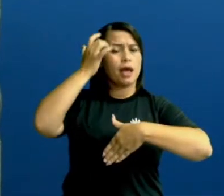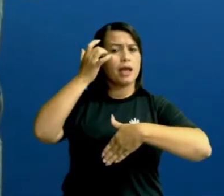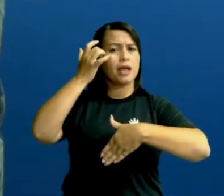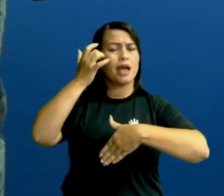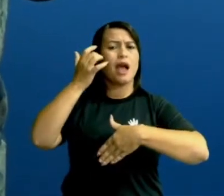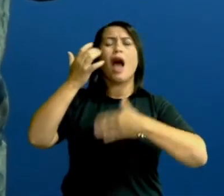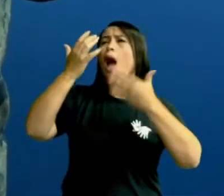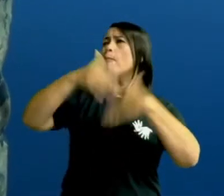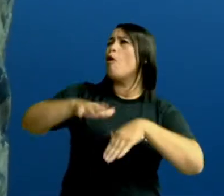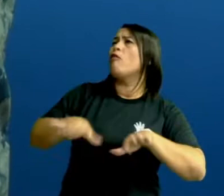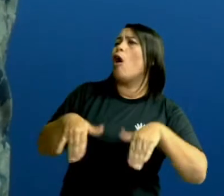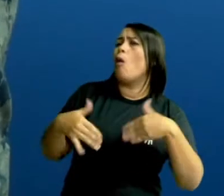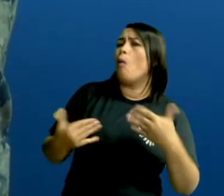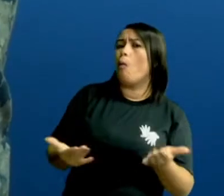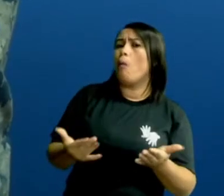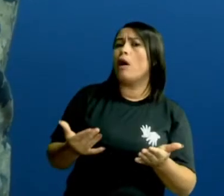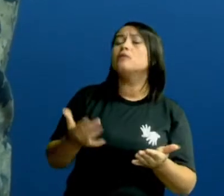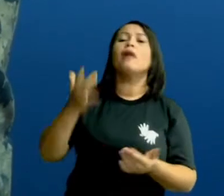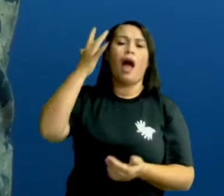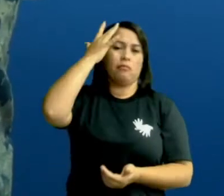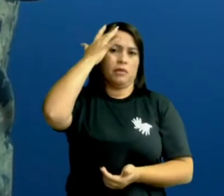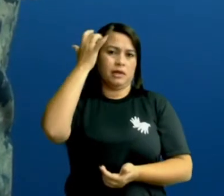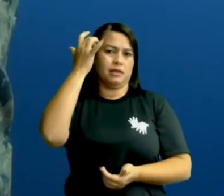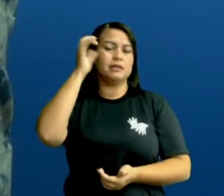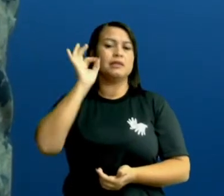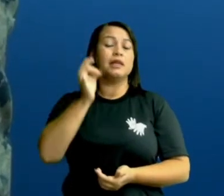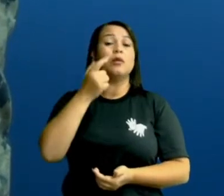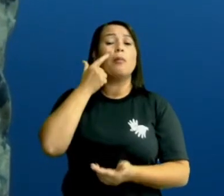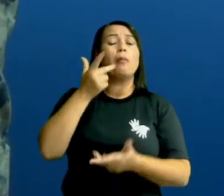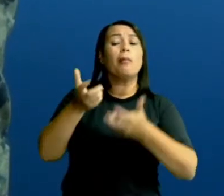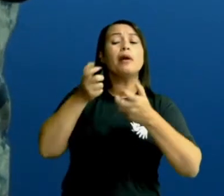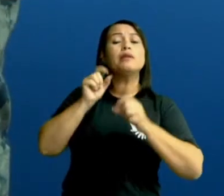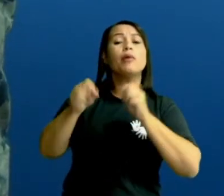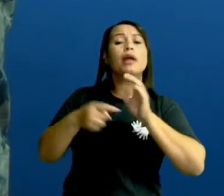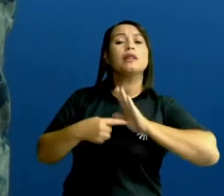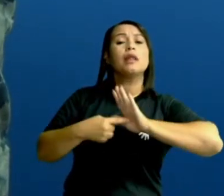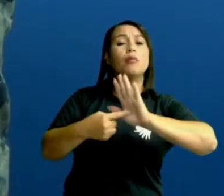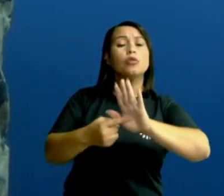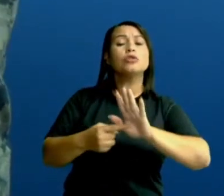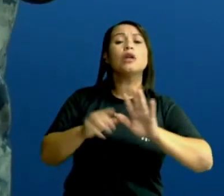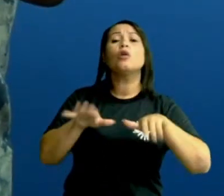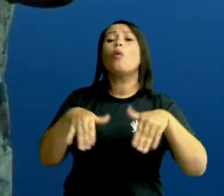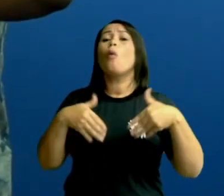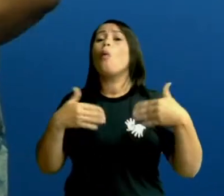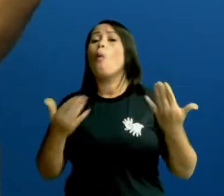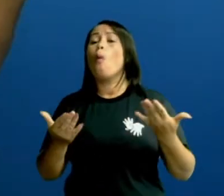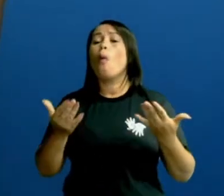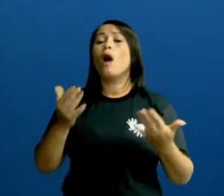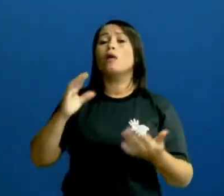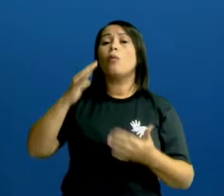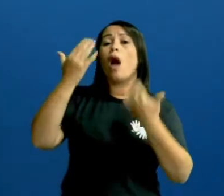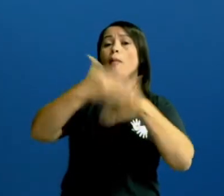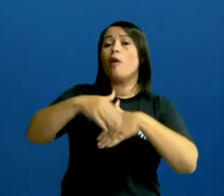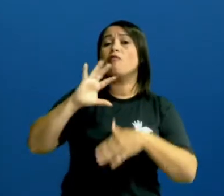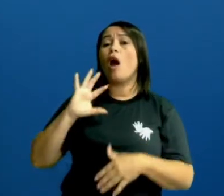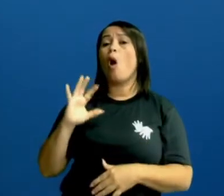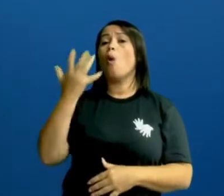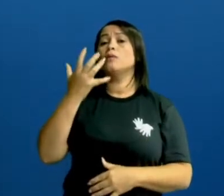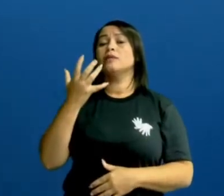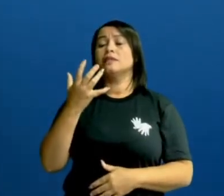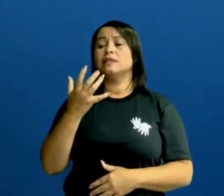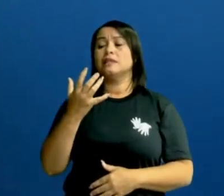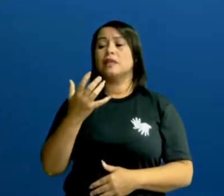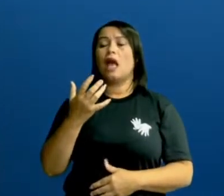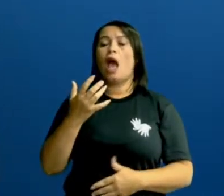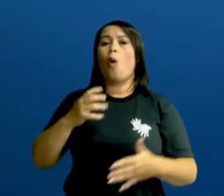quando será essa prova? Ela será amanhã. Percebam que está indicando o quê? Quando a prova vai acontecer. O